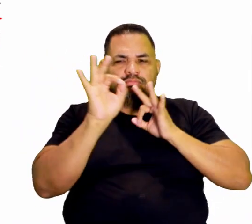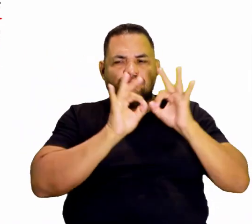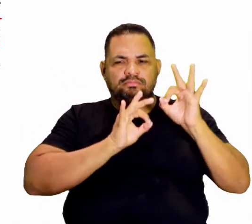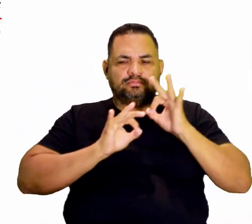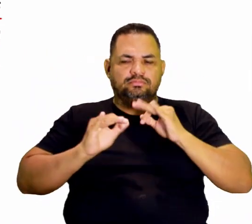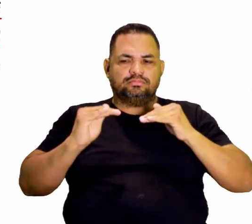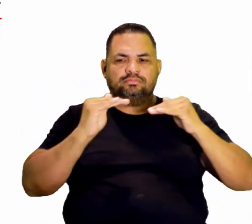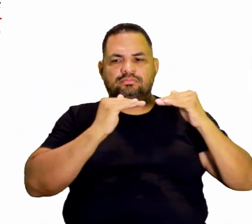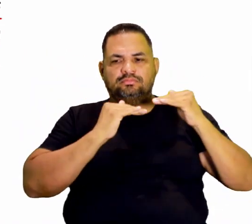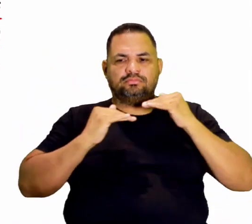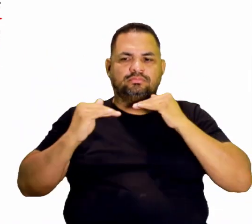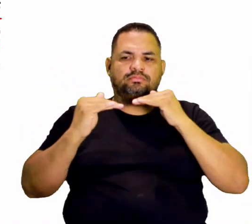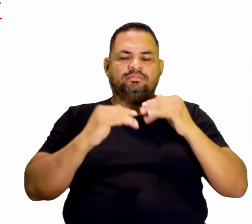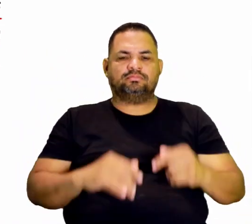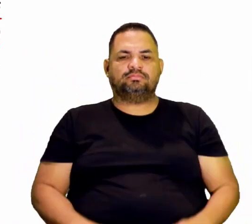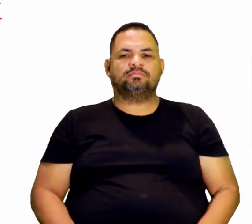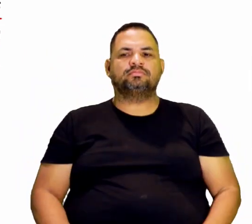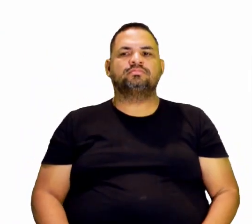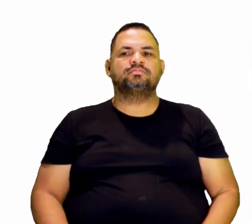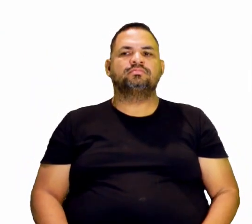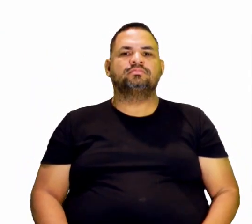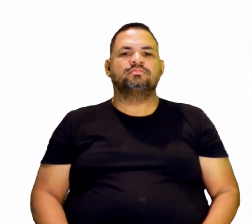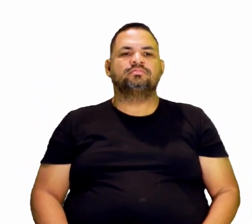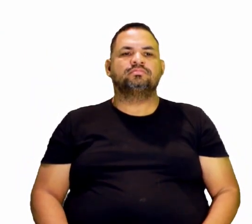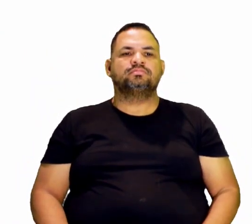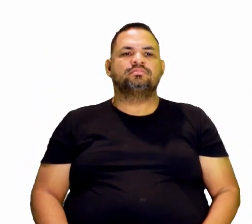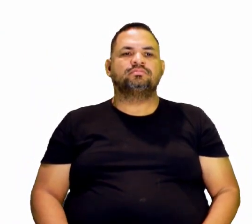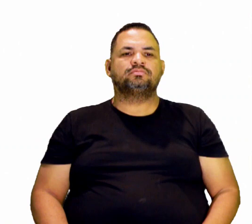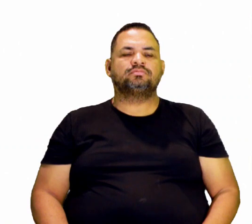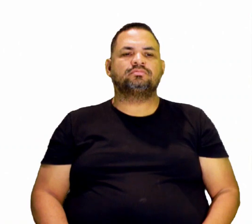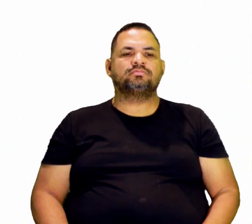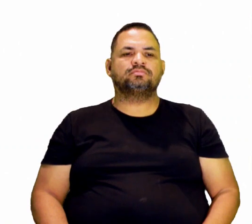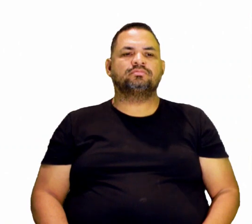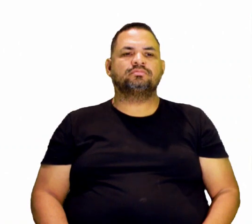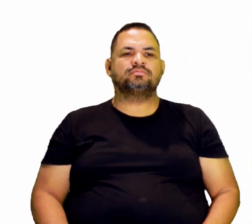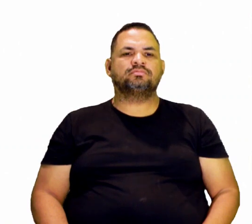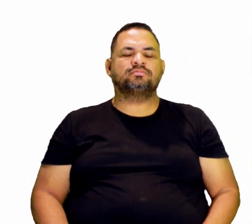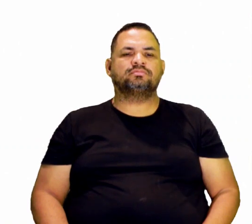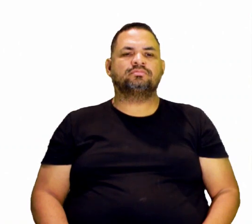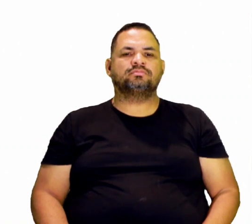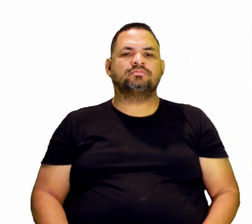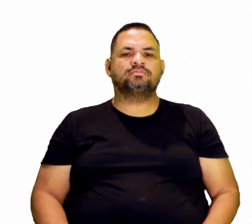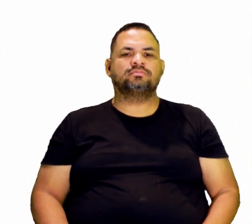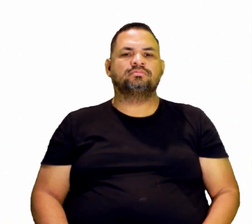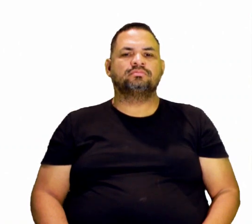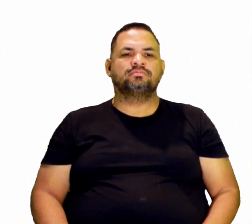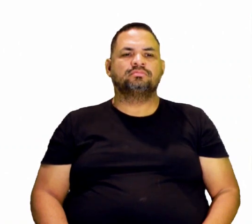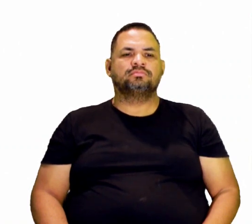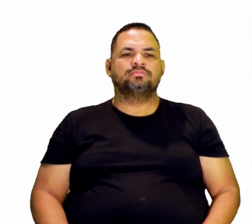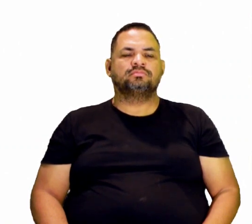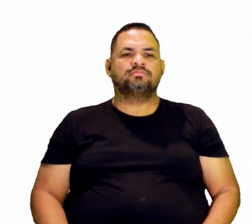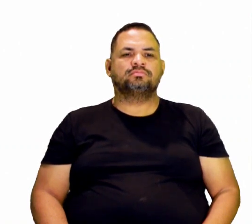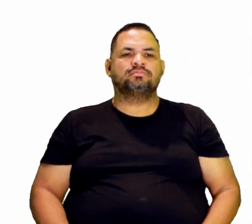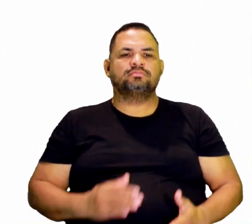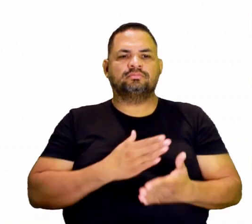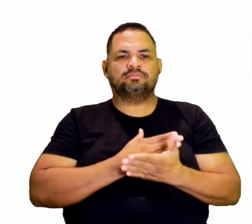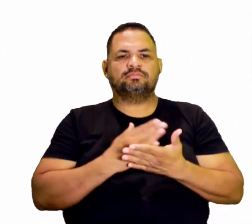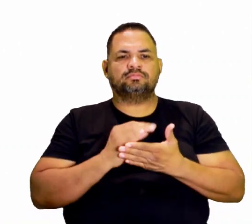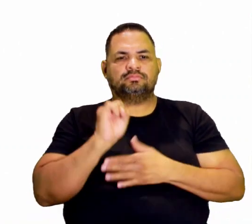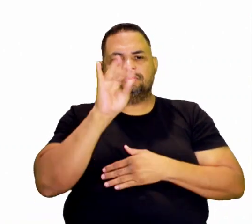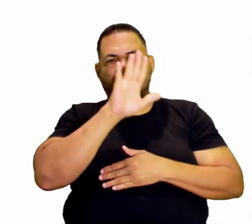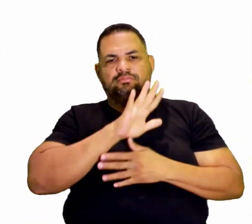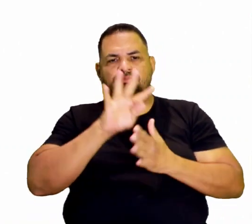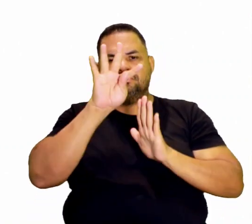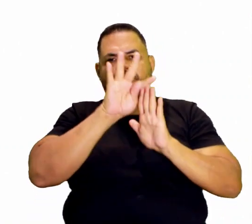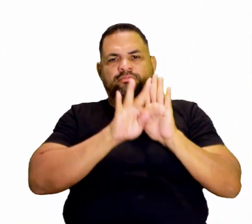coloração e harmonia. Então vamos ver a questão aqui. A partir da figura,